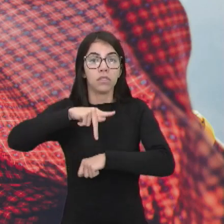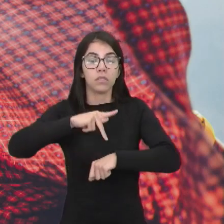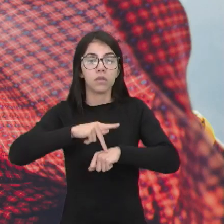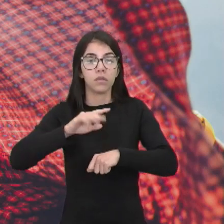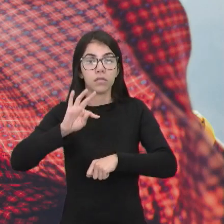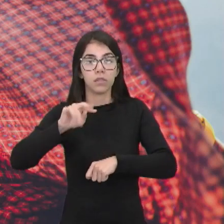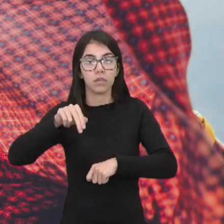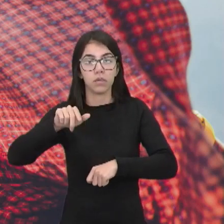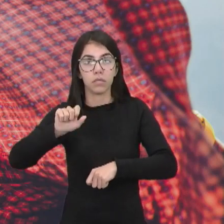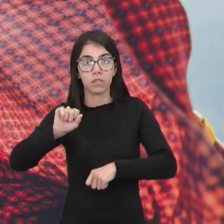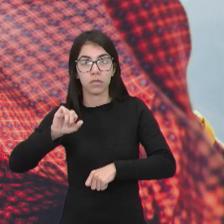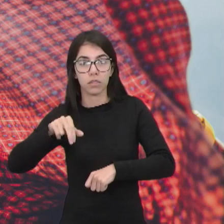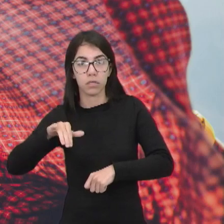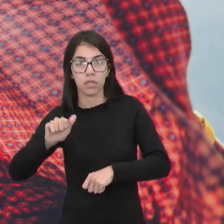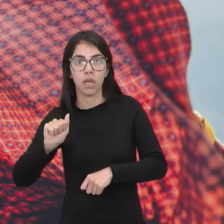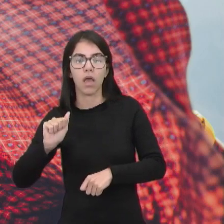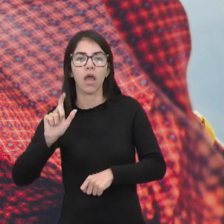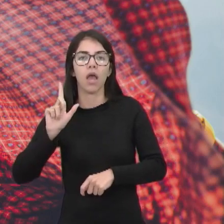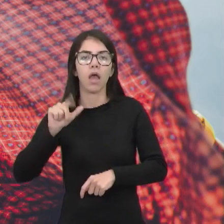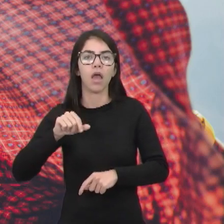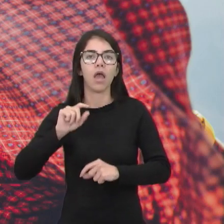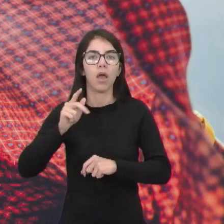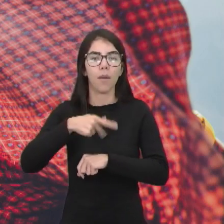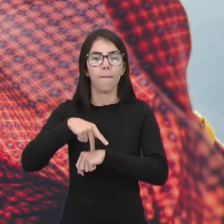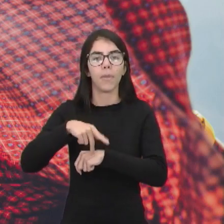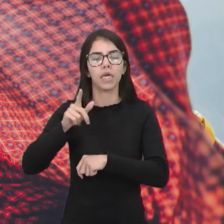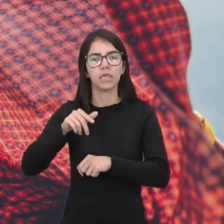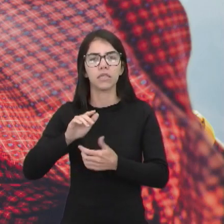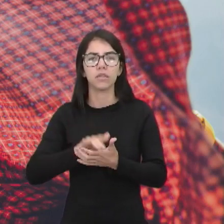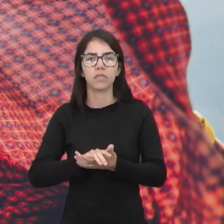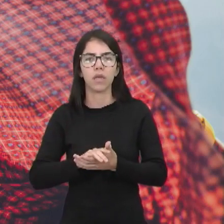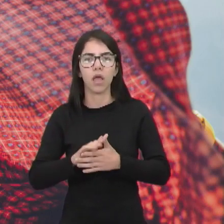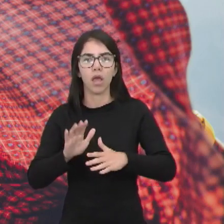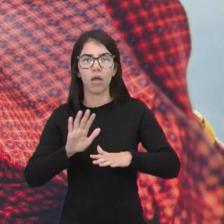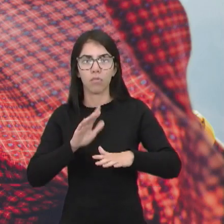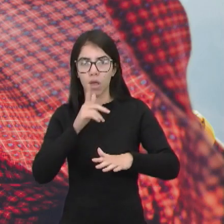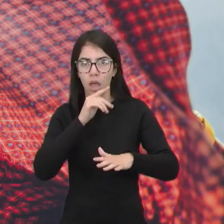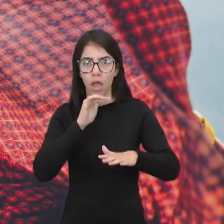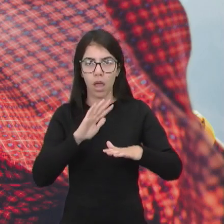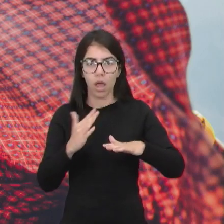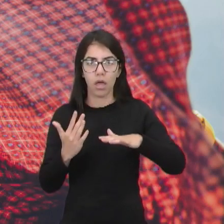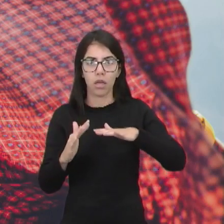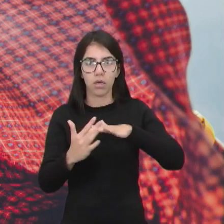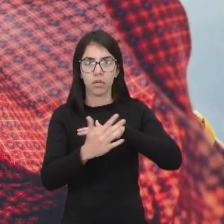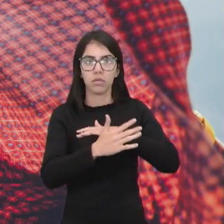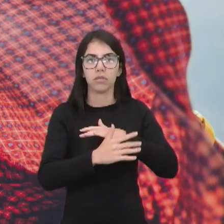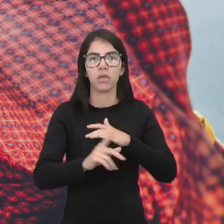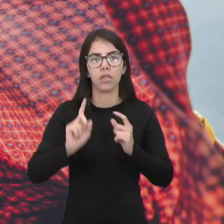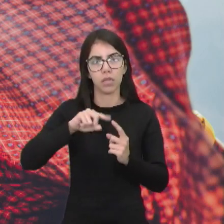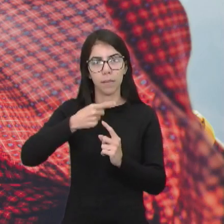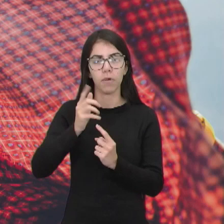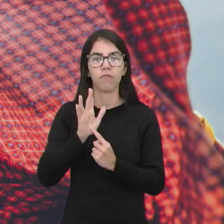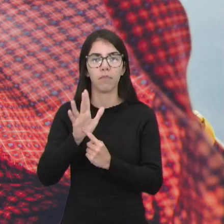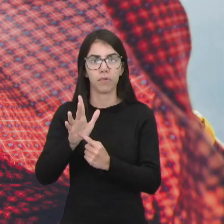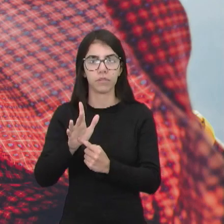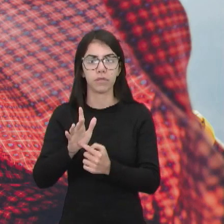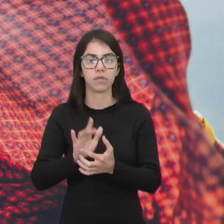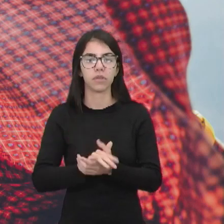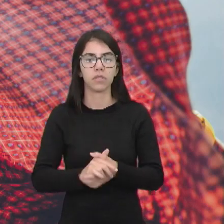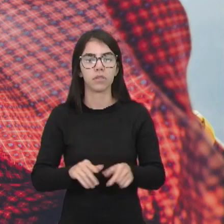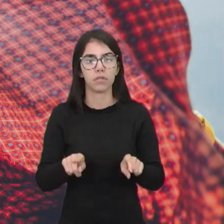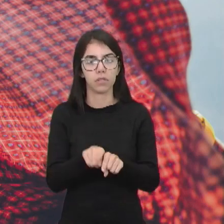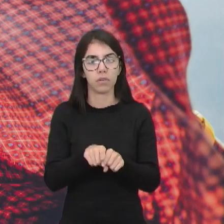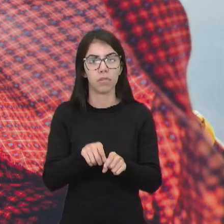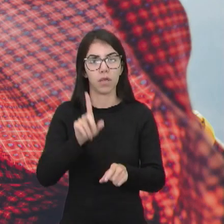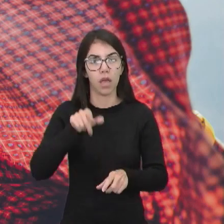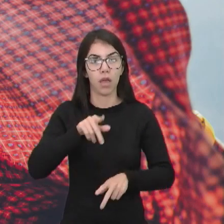Tanzânia. E na verdade é uma das ilhas, é Zanzibar, se eu não me engano, a gente vai ver melhor na própria apresentação, e é de